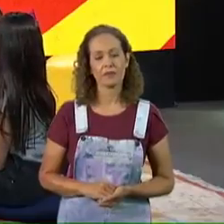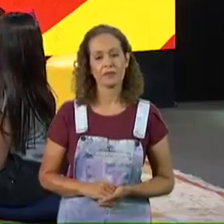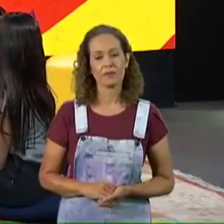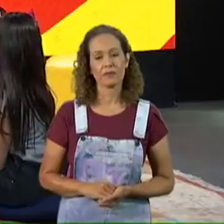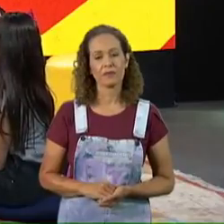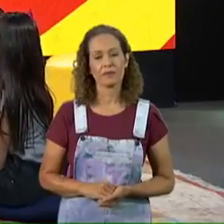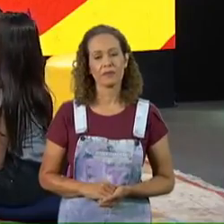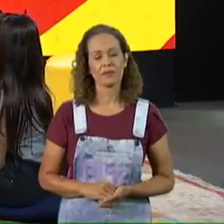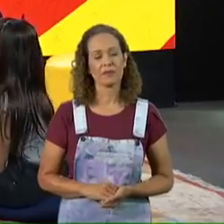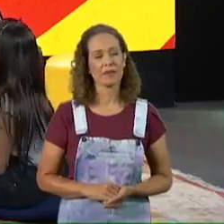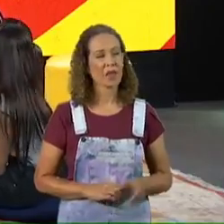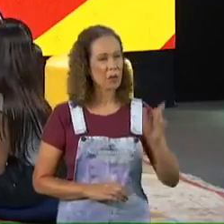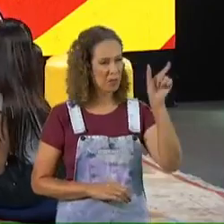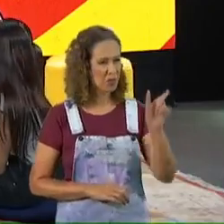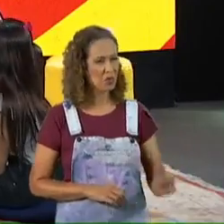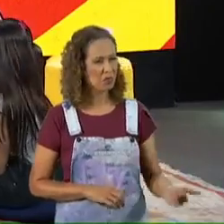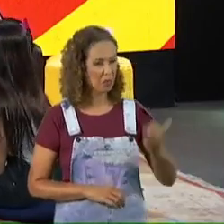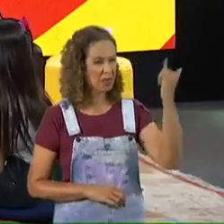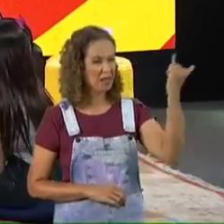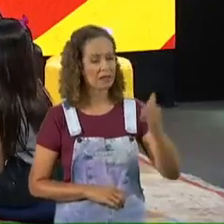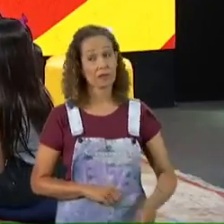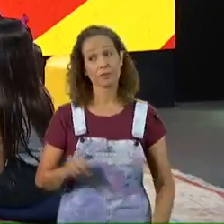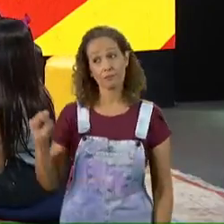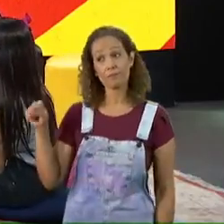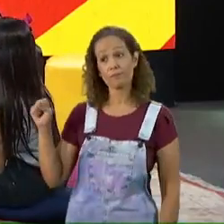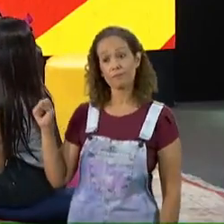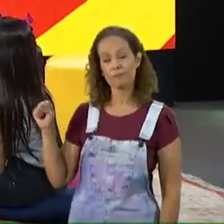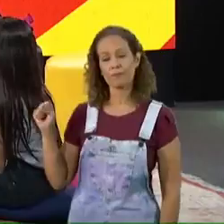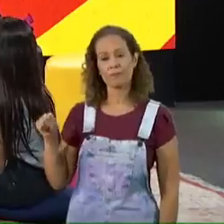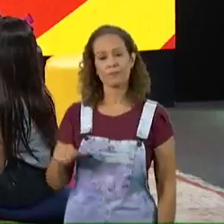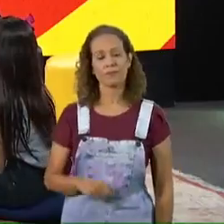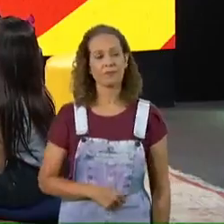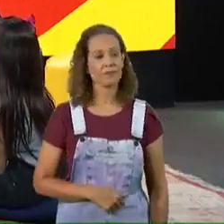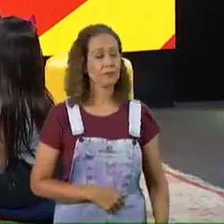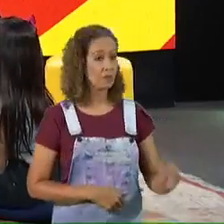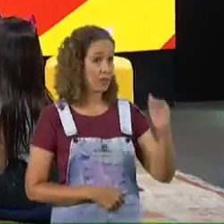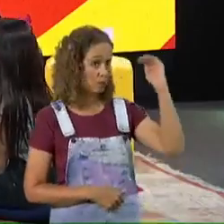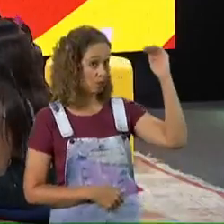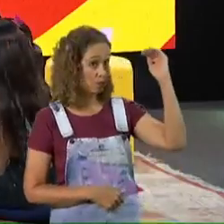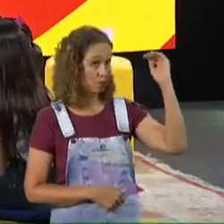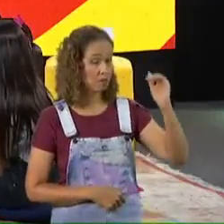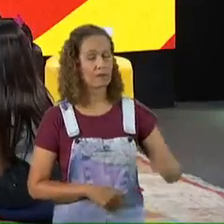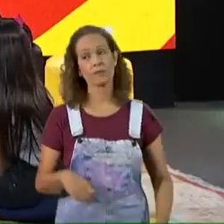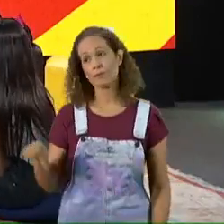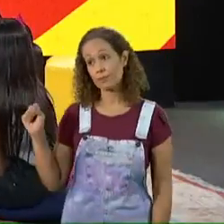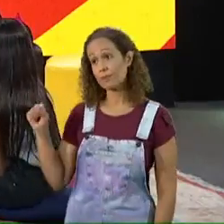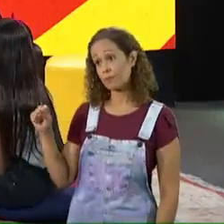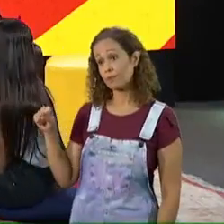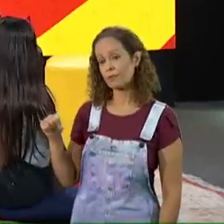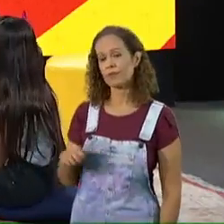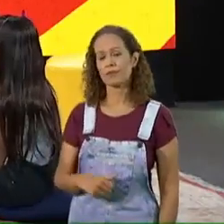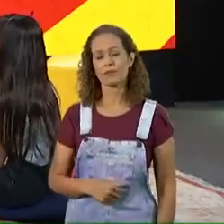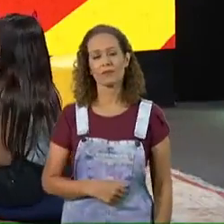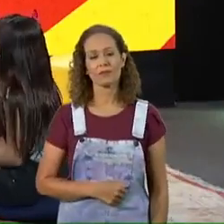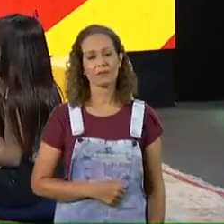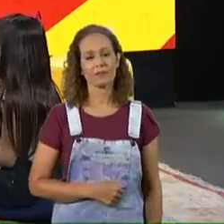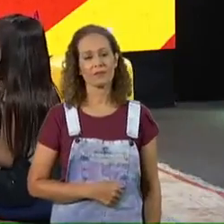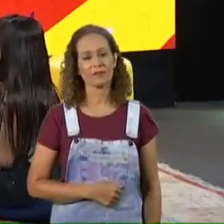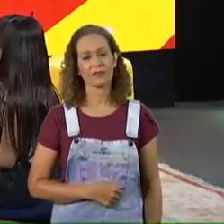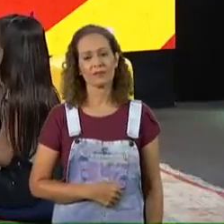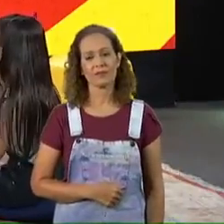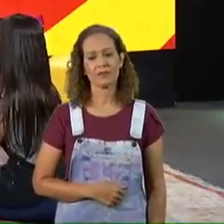Foi muito importante? Foi. Adulto? Sim.